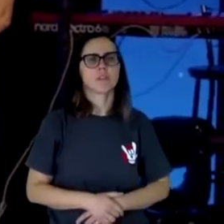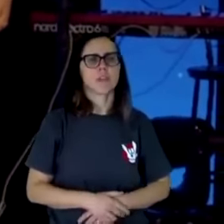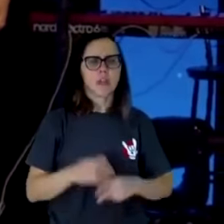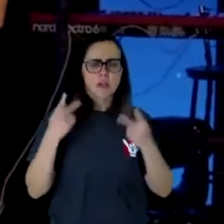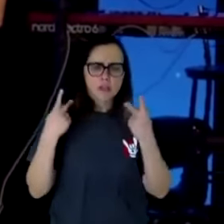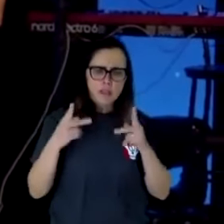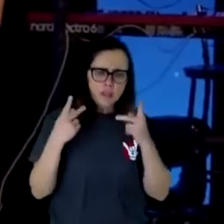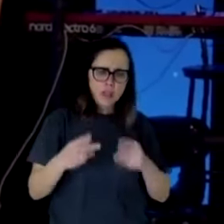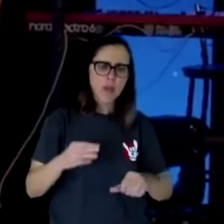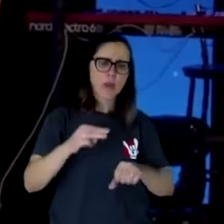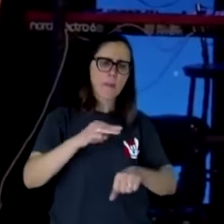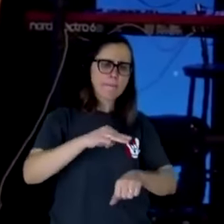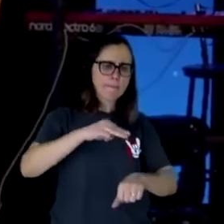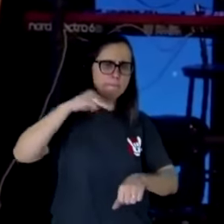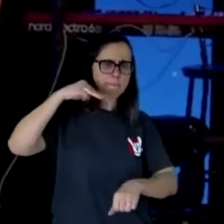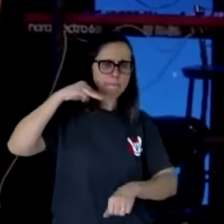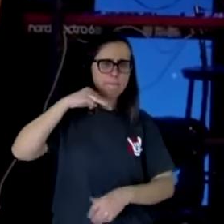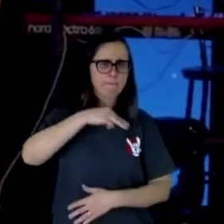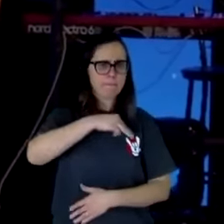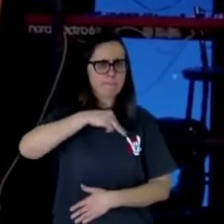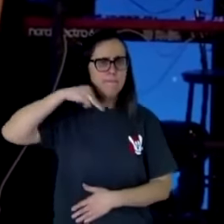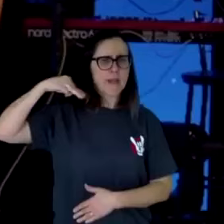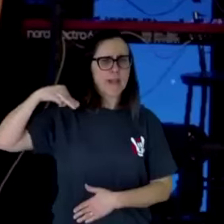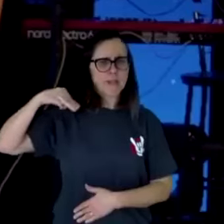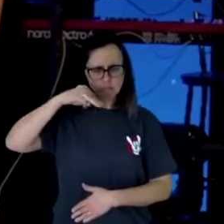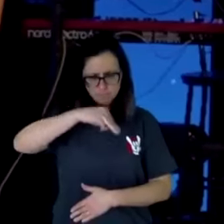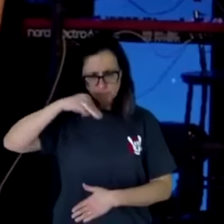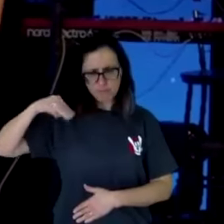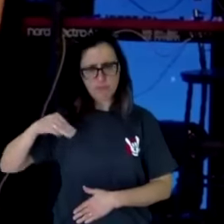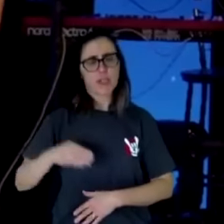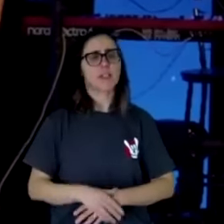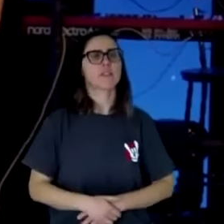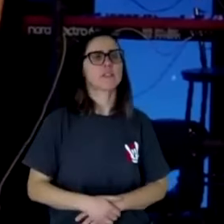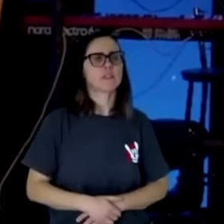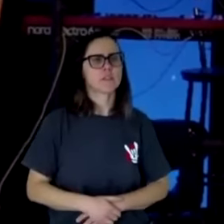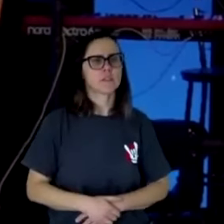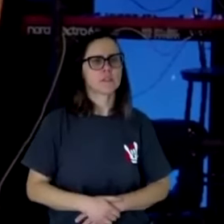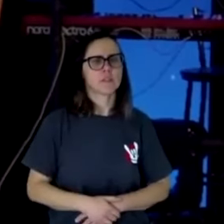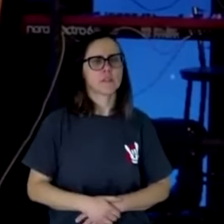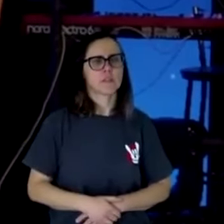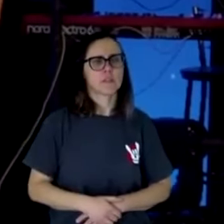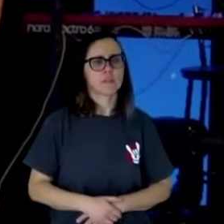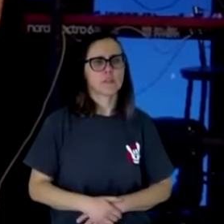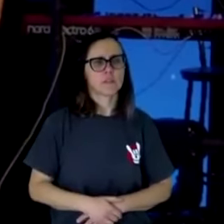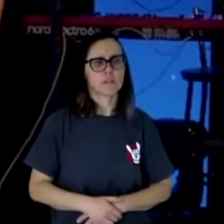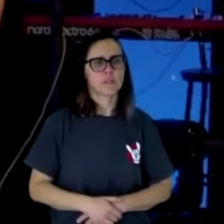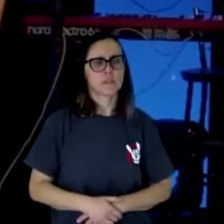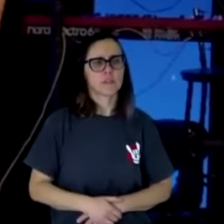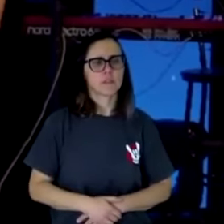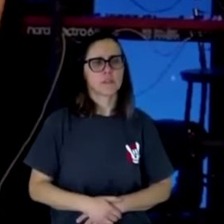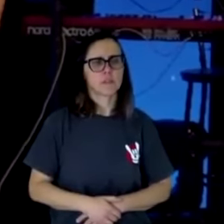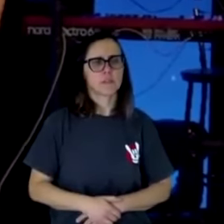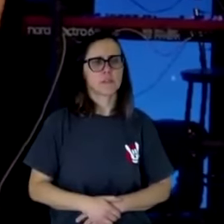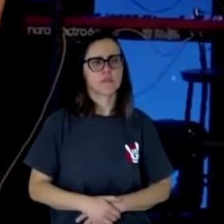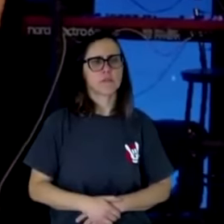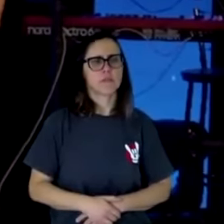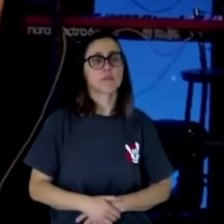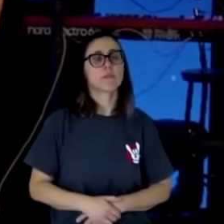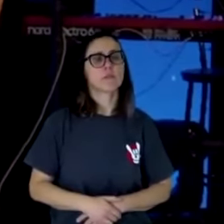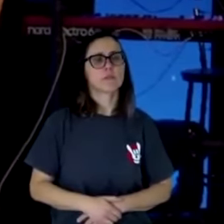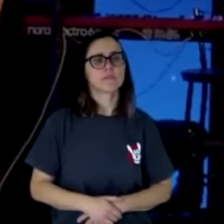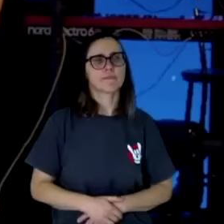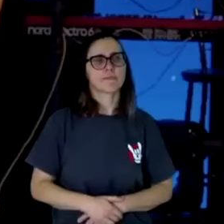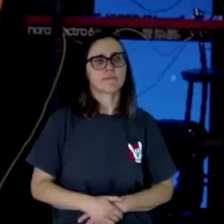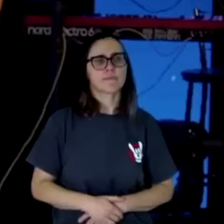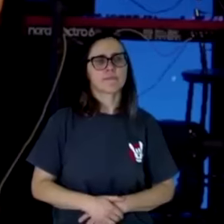a gente precisa desmistificar a coisa isso não é um título é um ofício